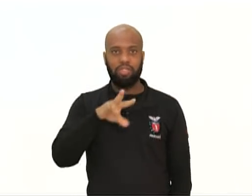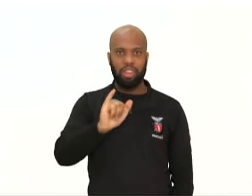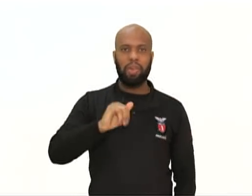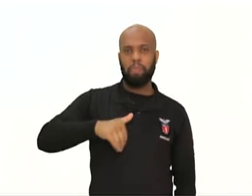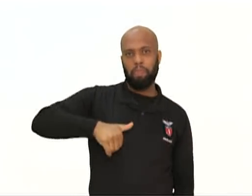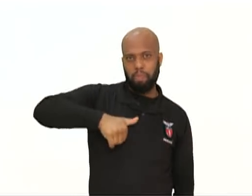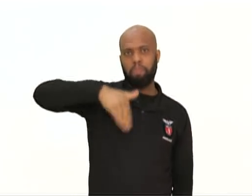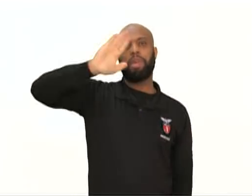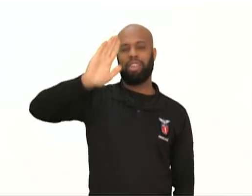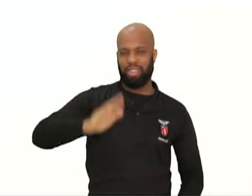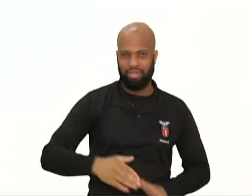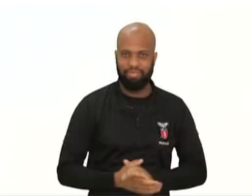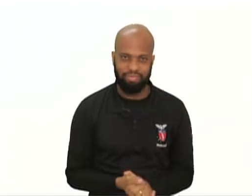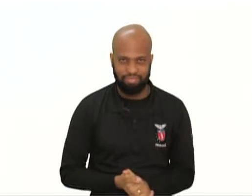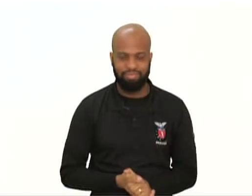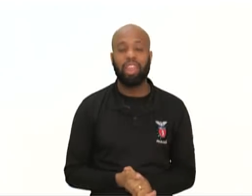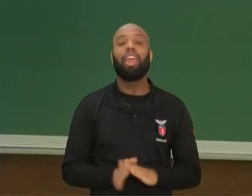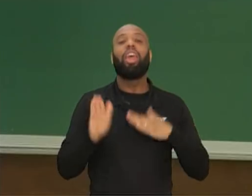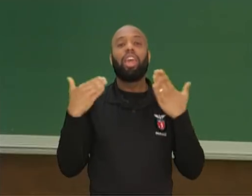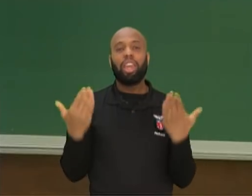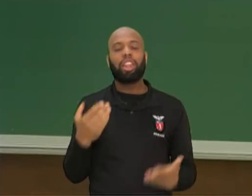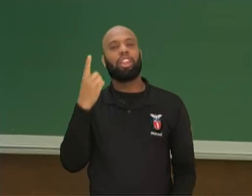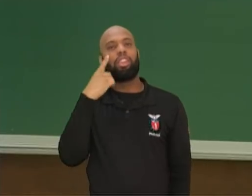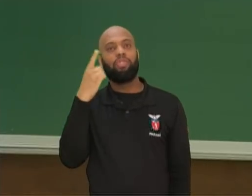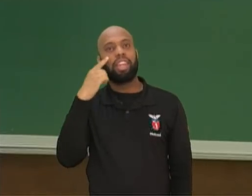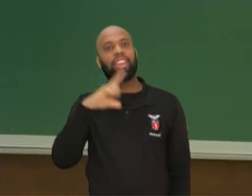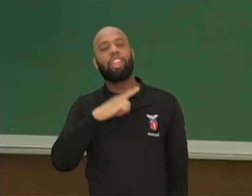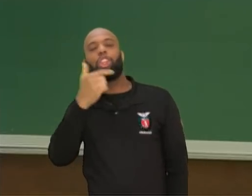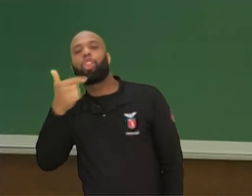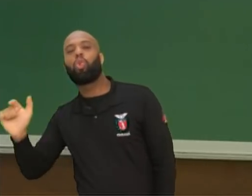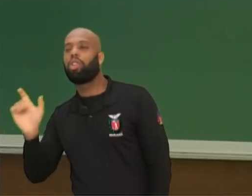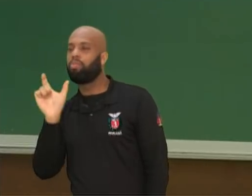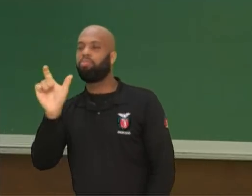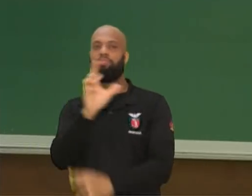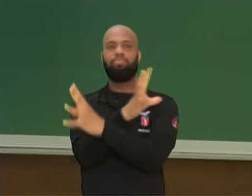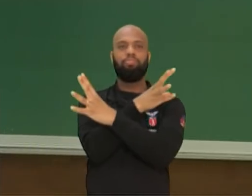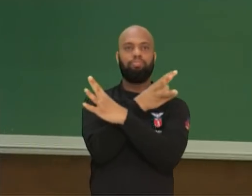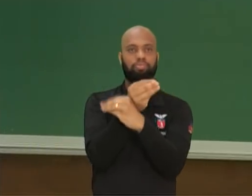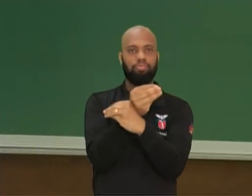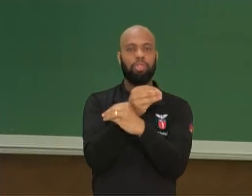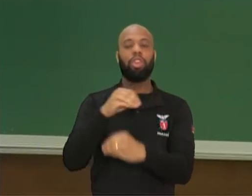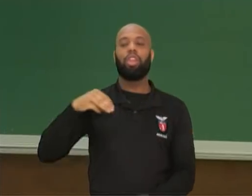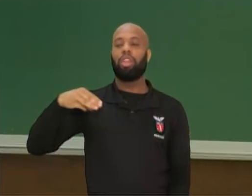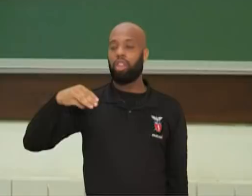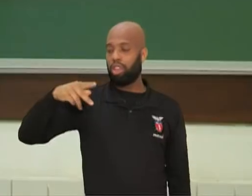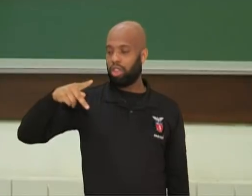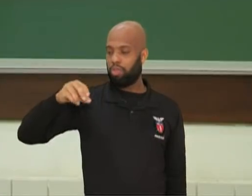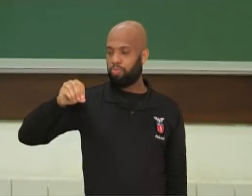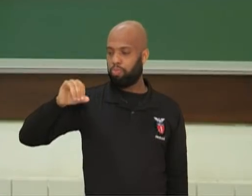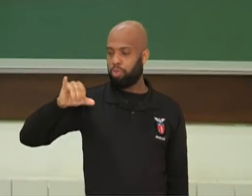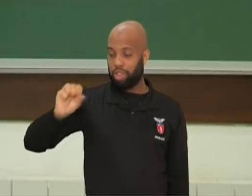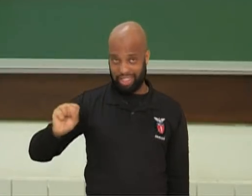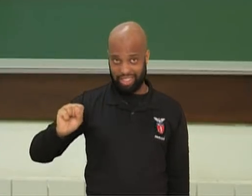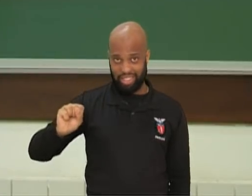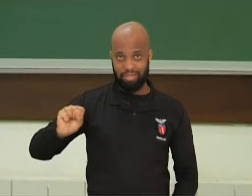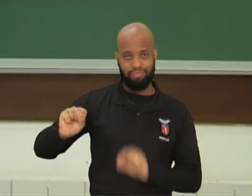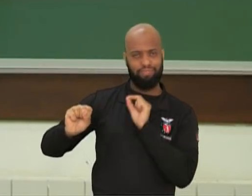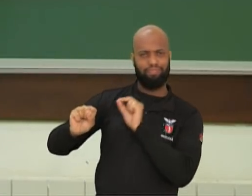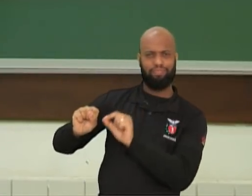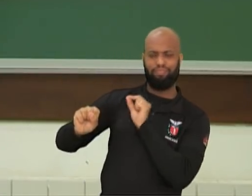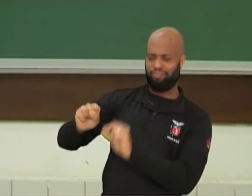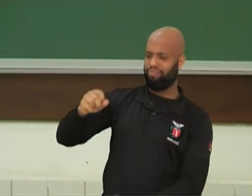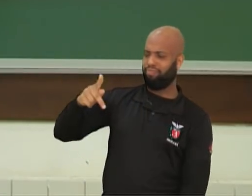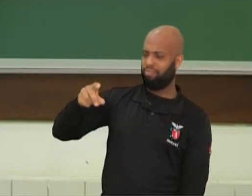além. Conta. Nós temos mais uma outra conjunção que é o pois. O pois se